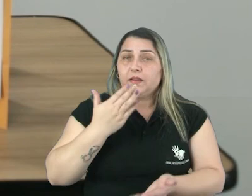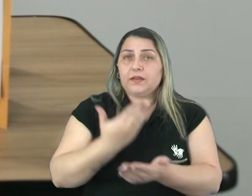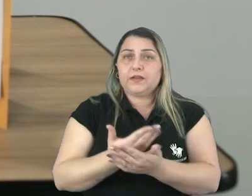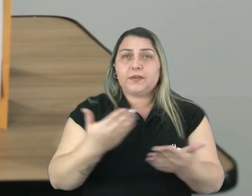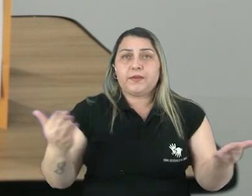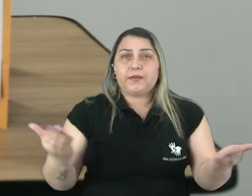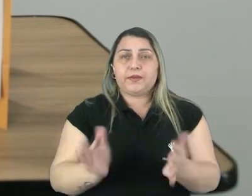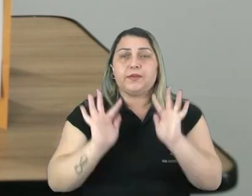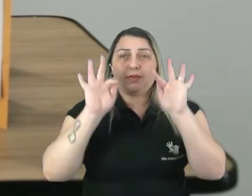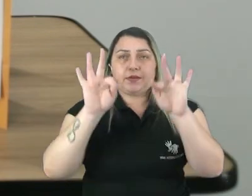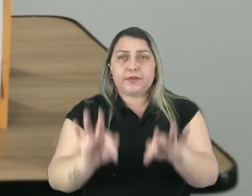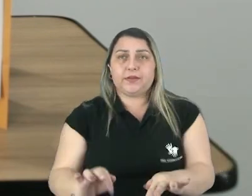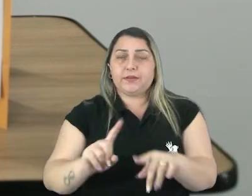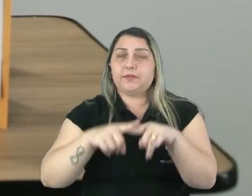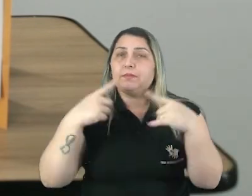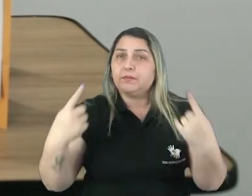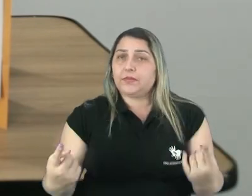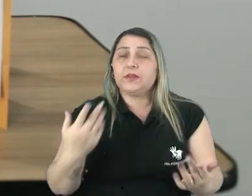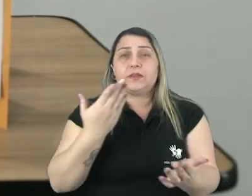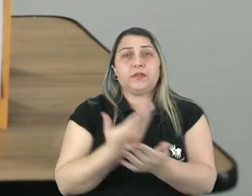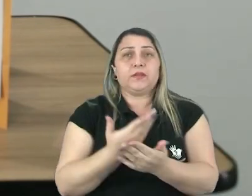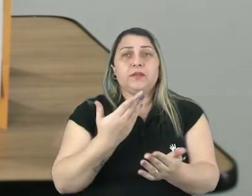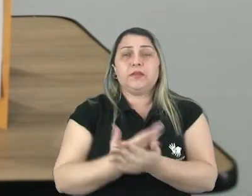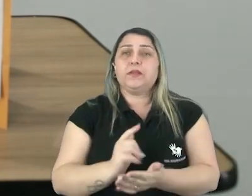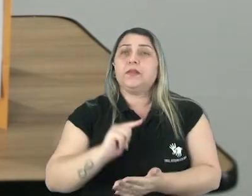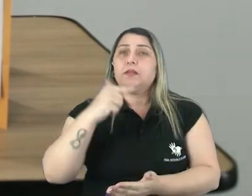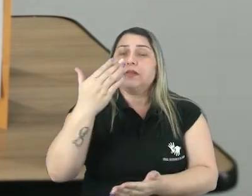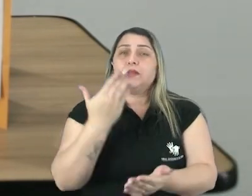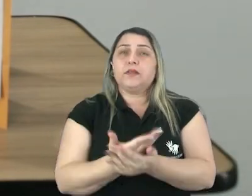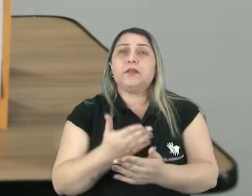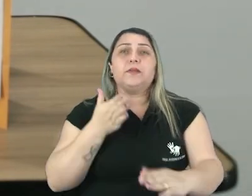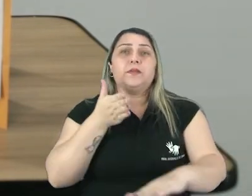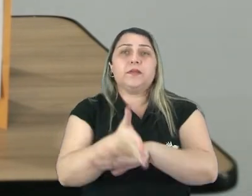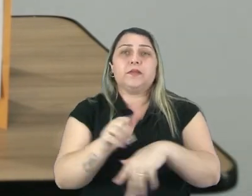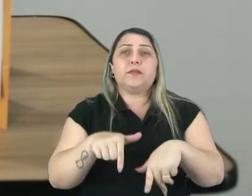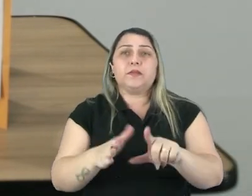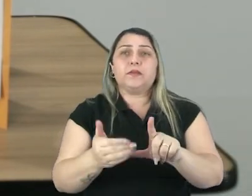nossa aula de hoje chegou ao fim, mas para esta e outras aulas,